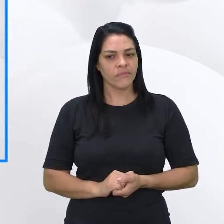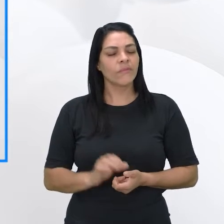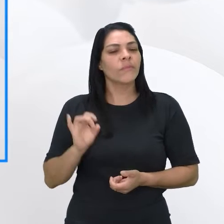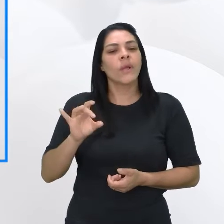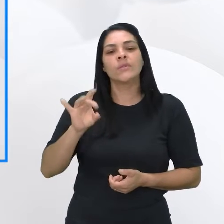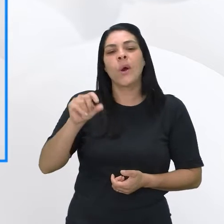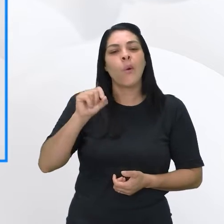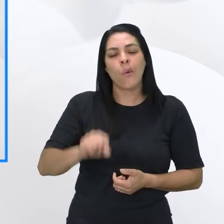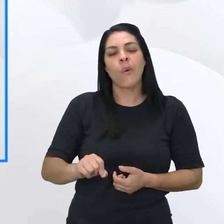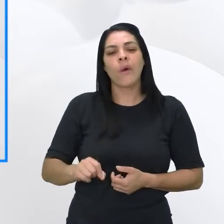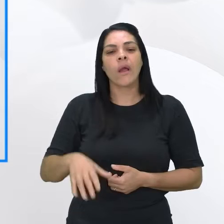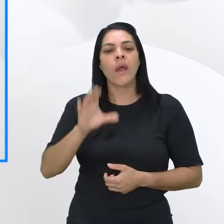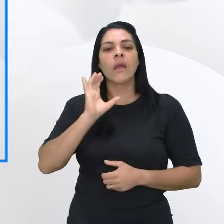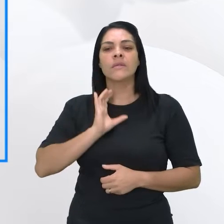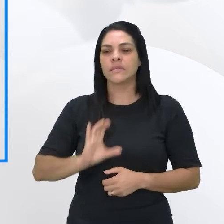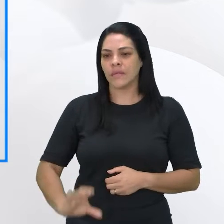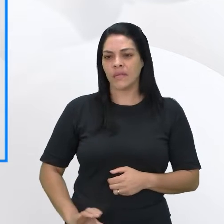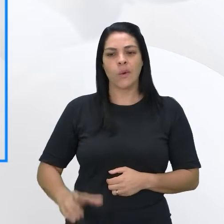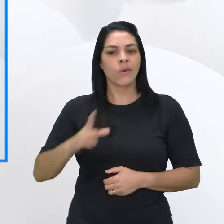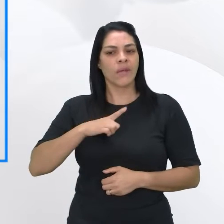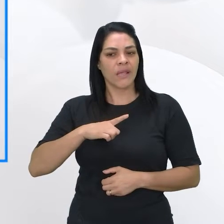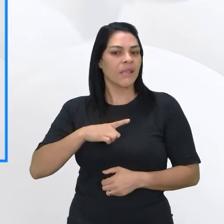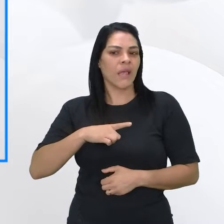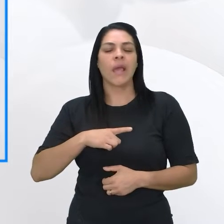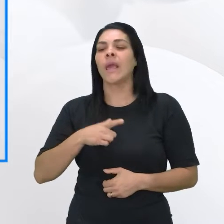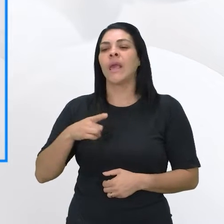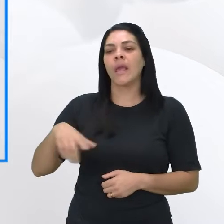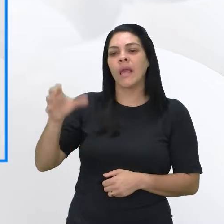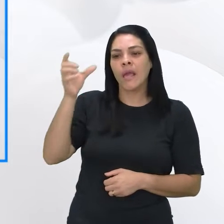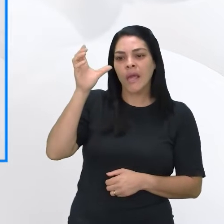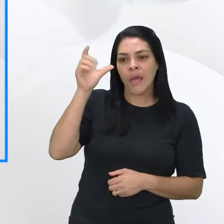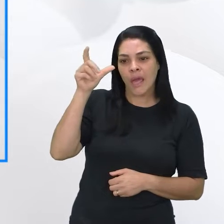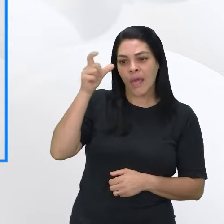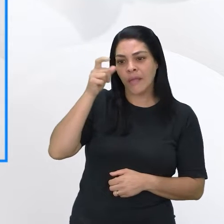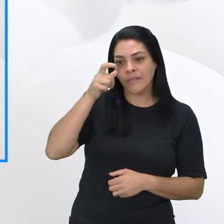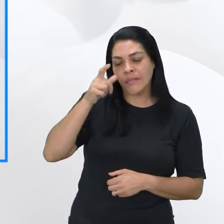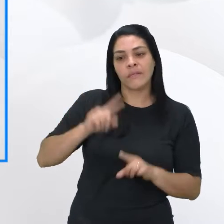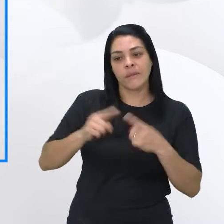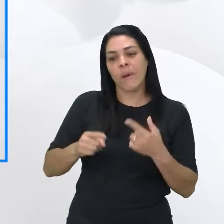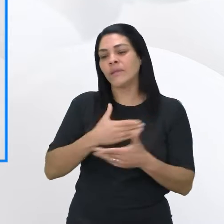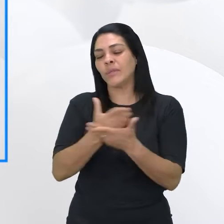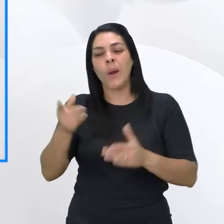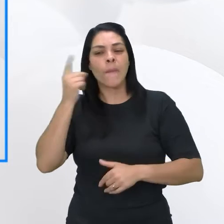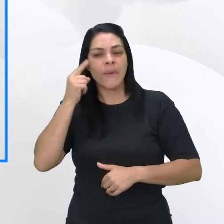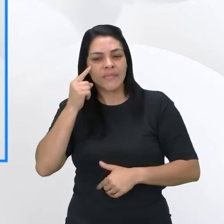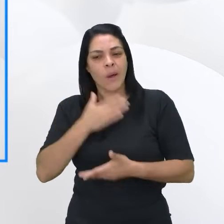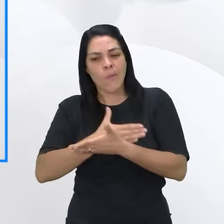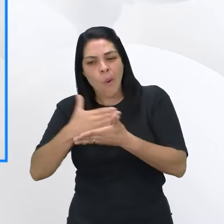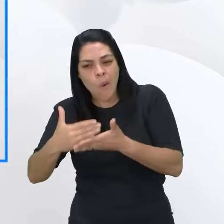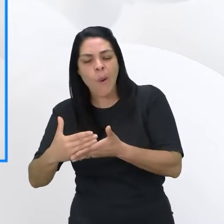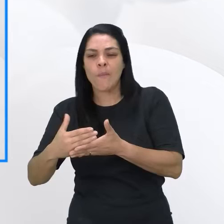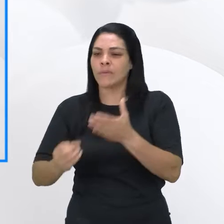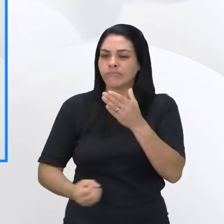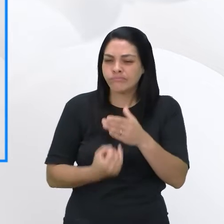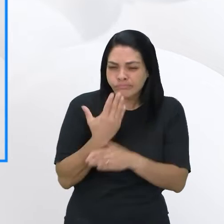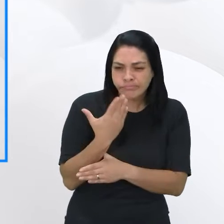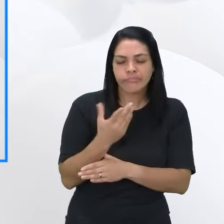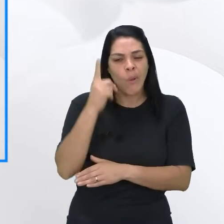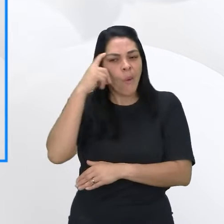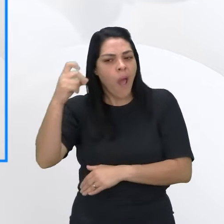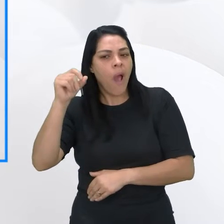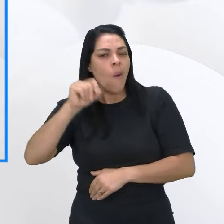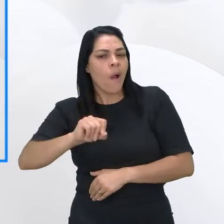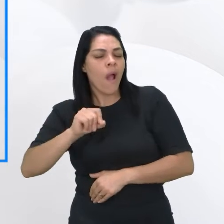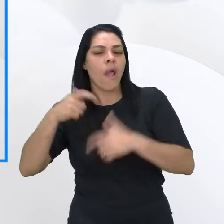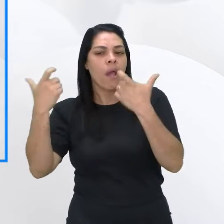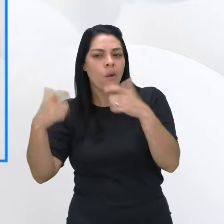somente de cidadãos interessados. A gente achou que a escola pública, desde o princípio da origem da ideia, era o lugar